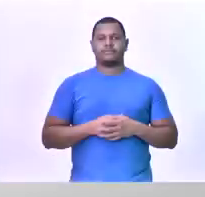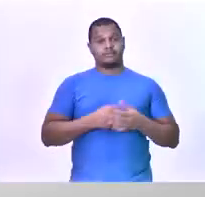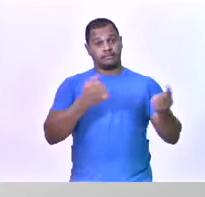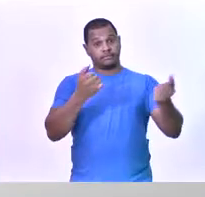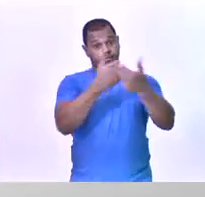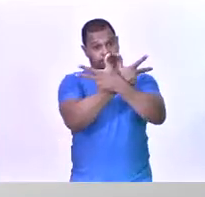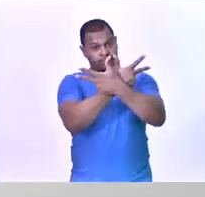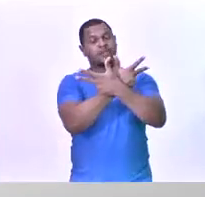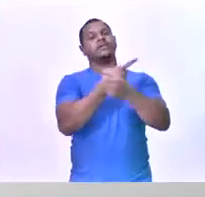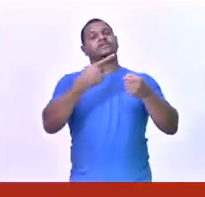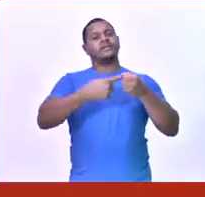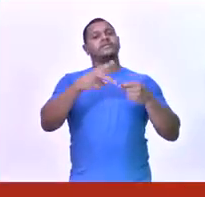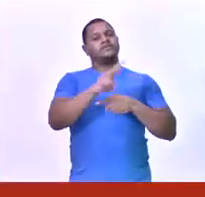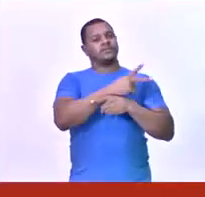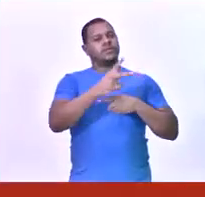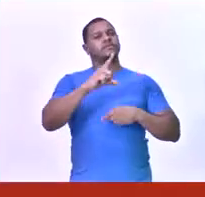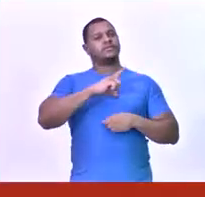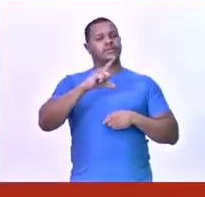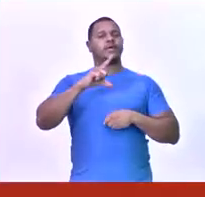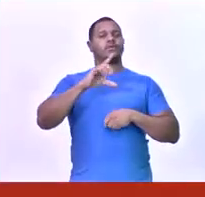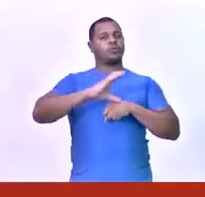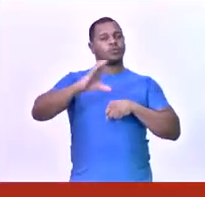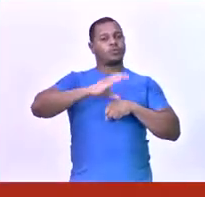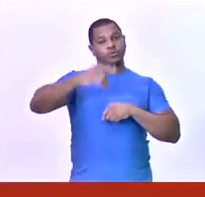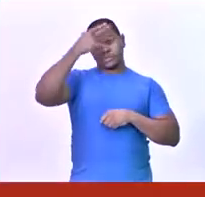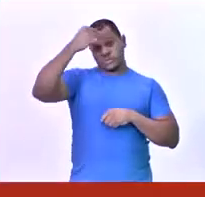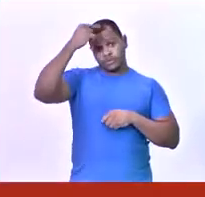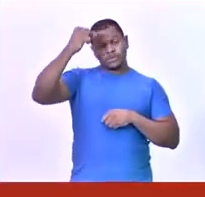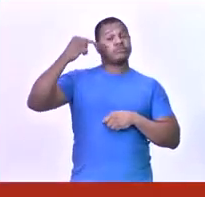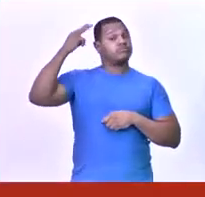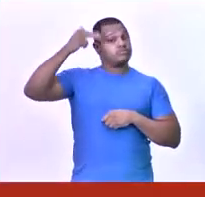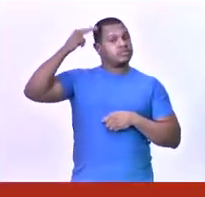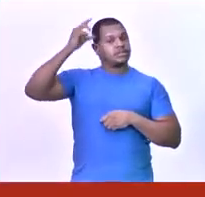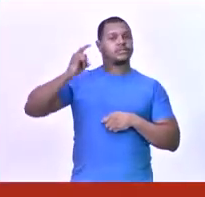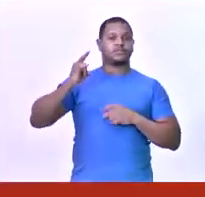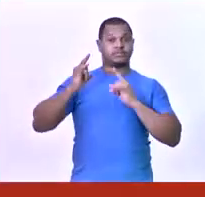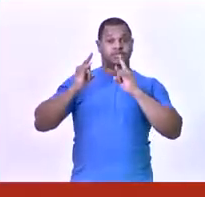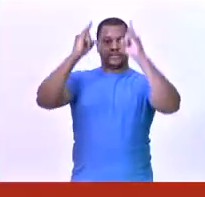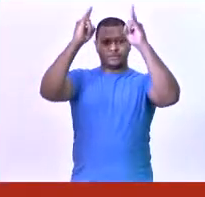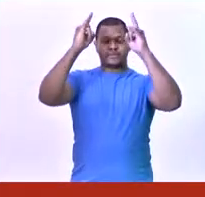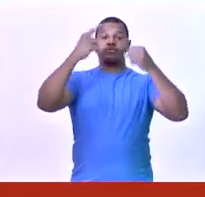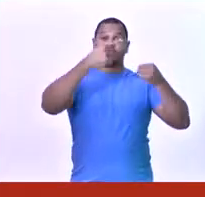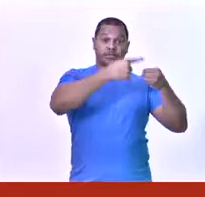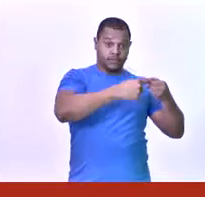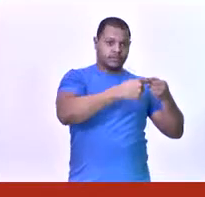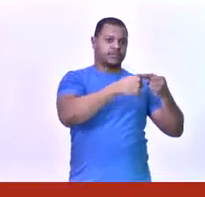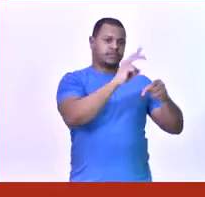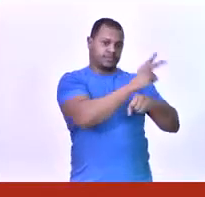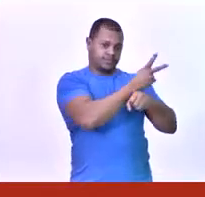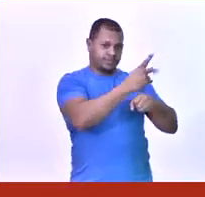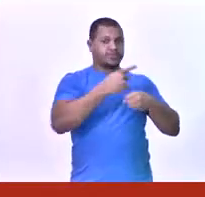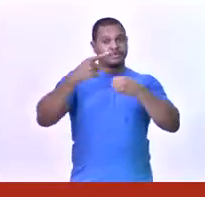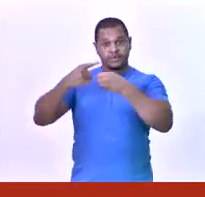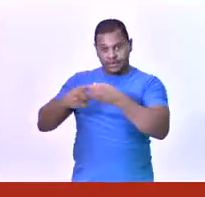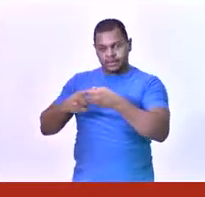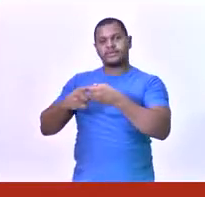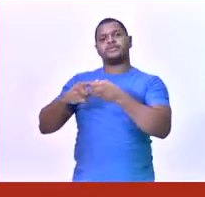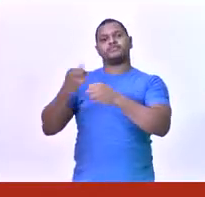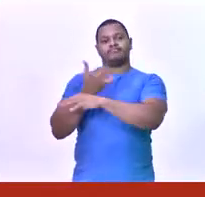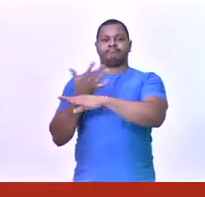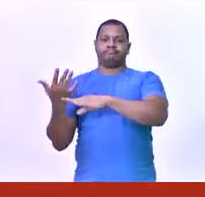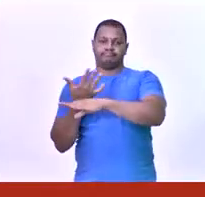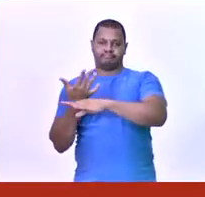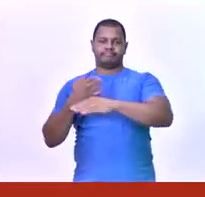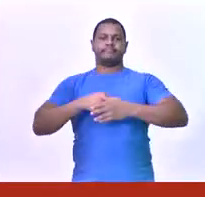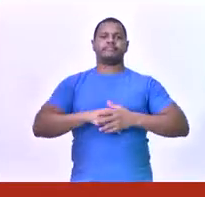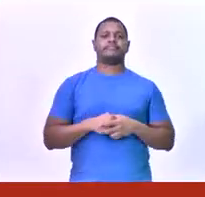A Universidade Federal de Viçosa oferece o curso de graduação em Engenharia Civil em dois dos seus campi, nas cidades